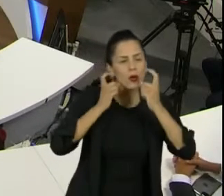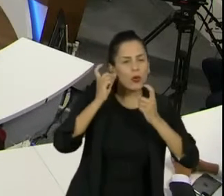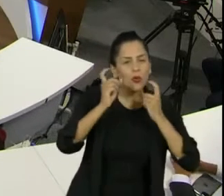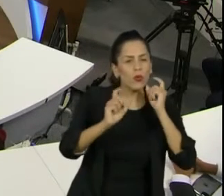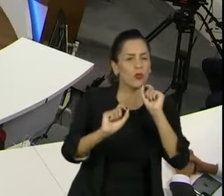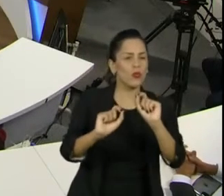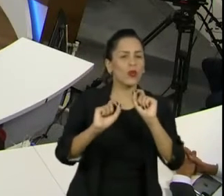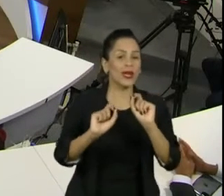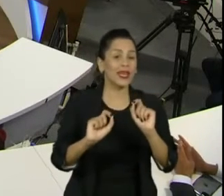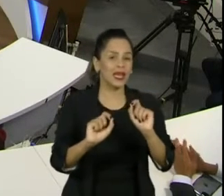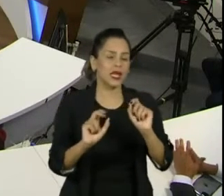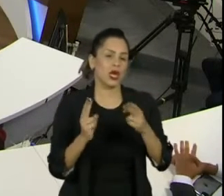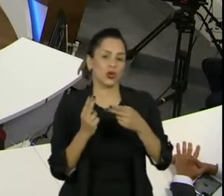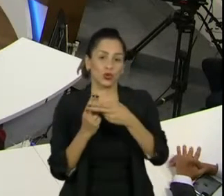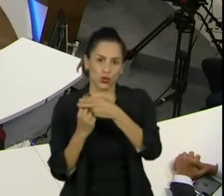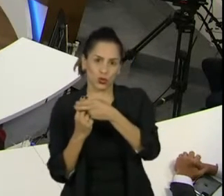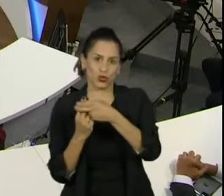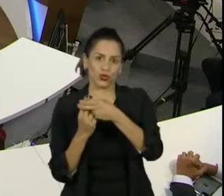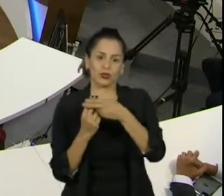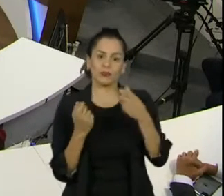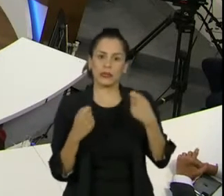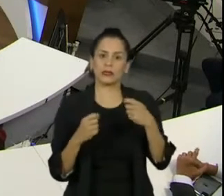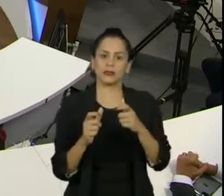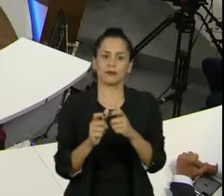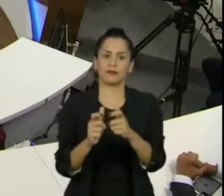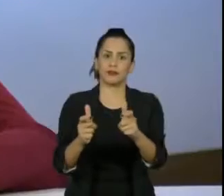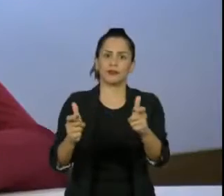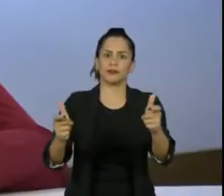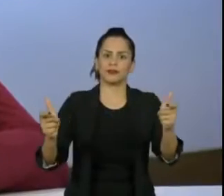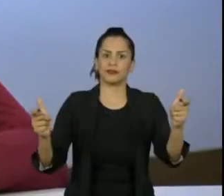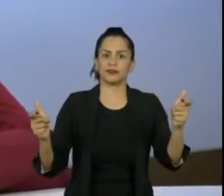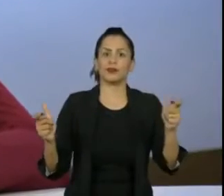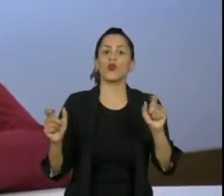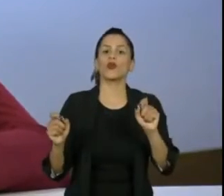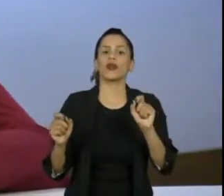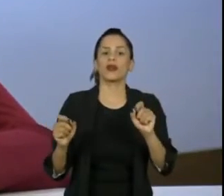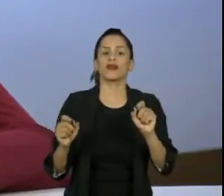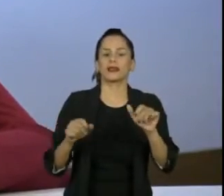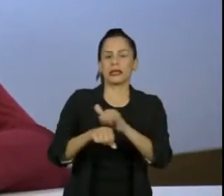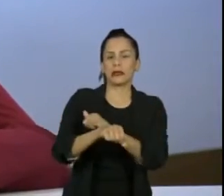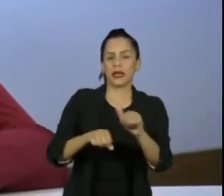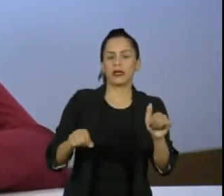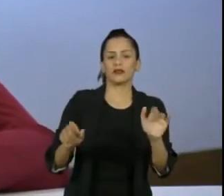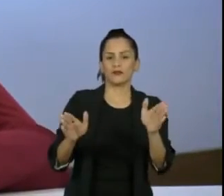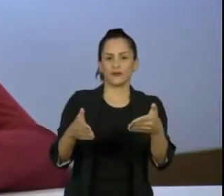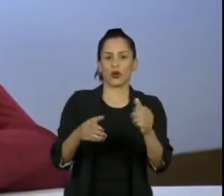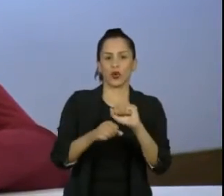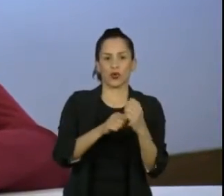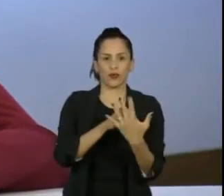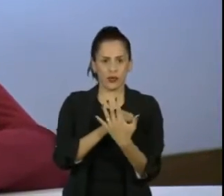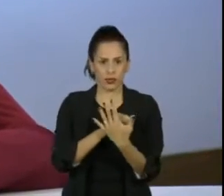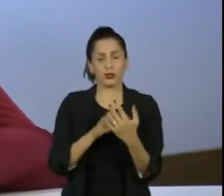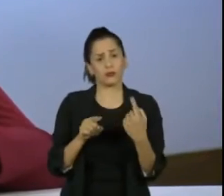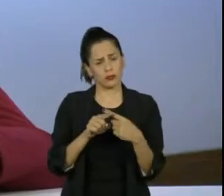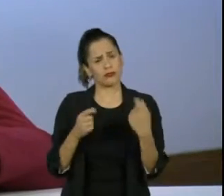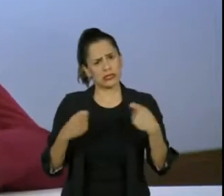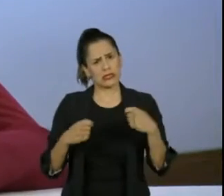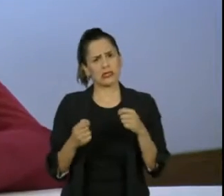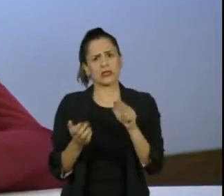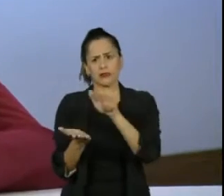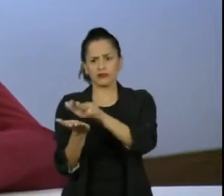foi ampliada para a Covid, porque muitas cidades conseguiram ampliar o seu número de leitos, mas como o senhor falou, isso